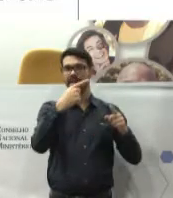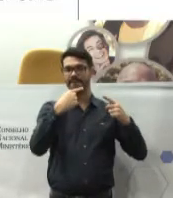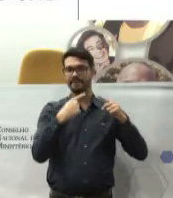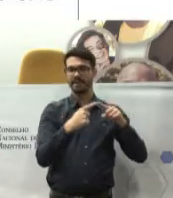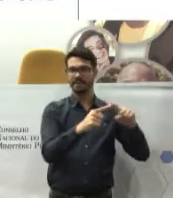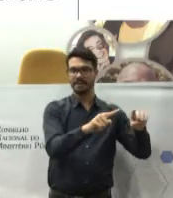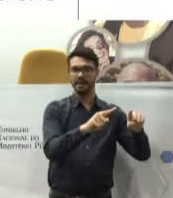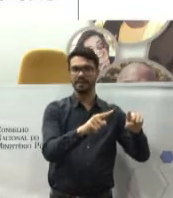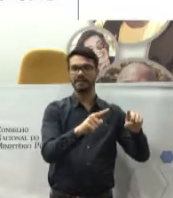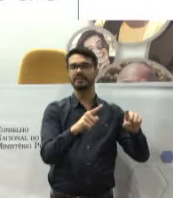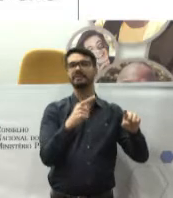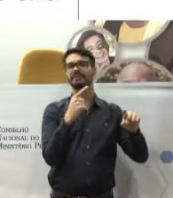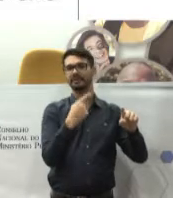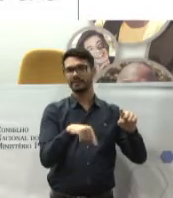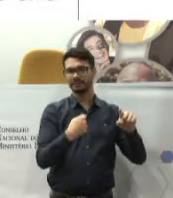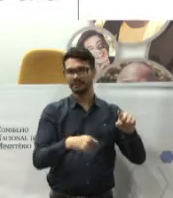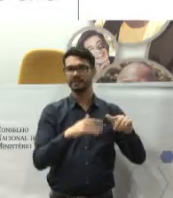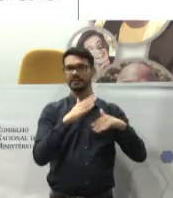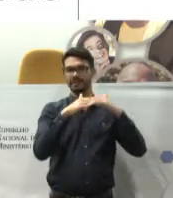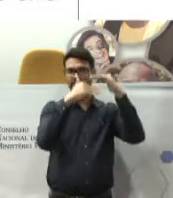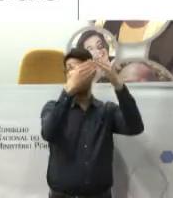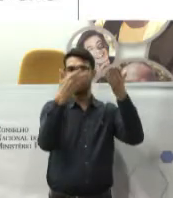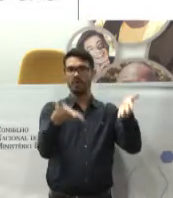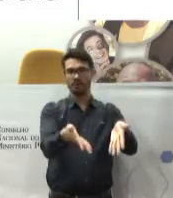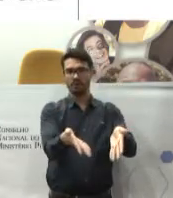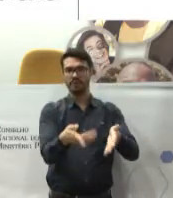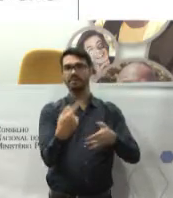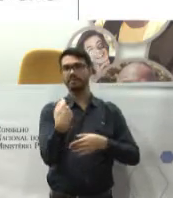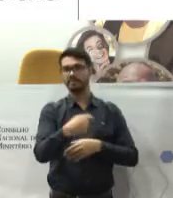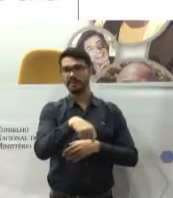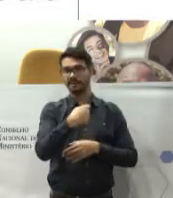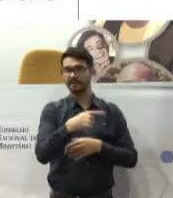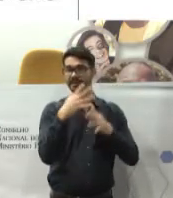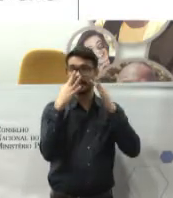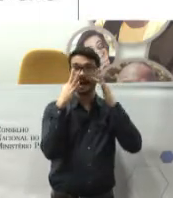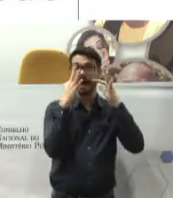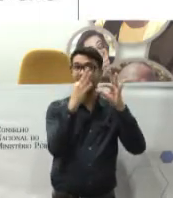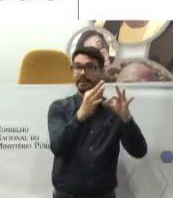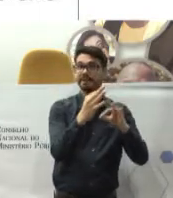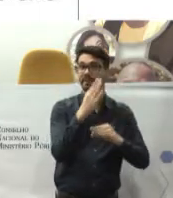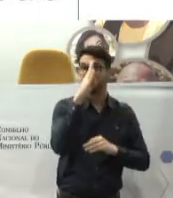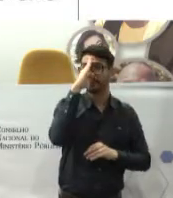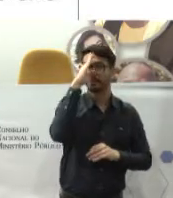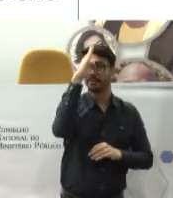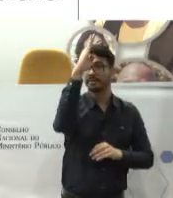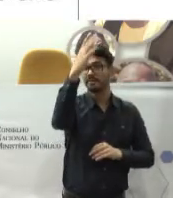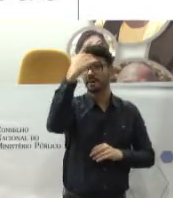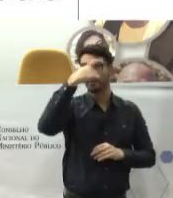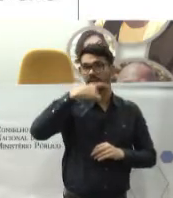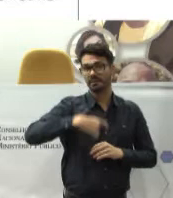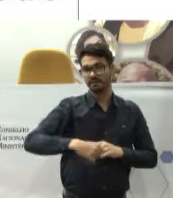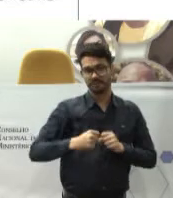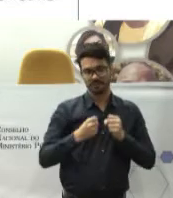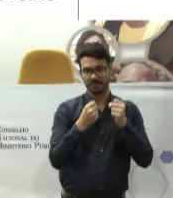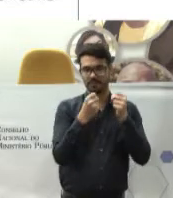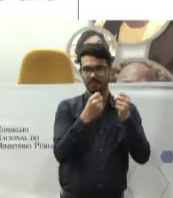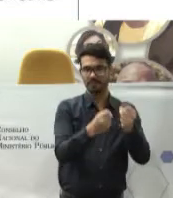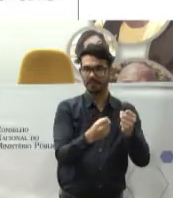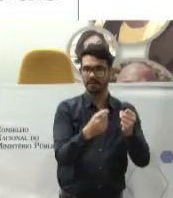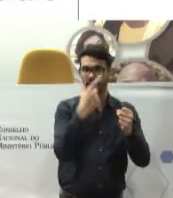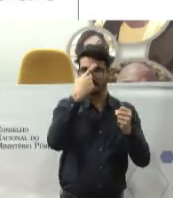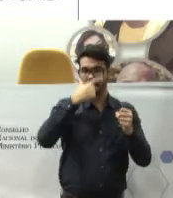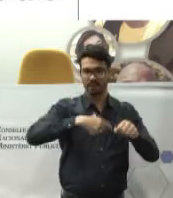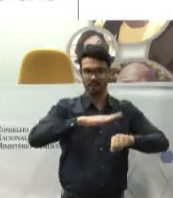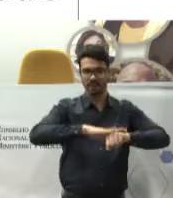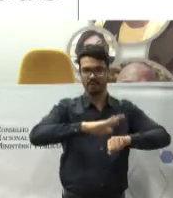os desafios de saúde e desenvolvimento da era moderna, precisamos de uma atenção primária que empodere as pessoas e as comunidades para que sejam autoras de